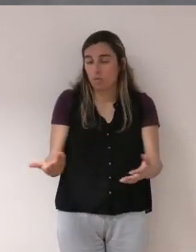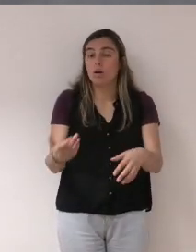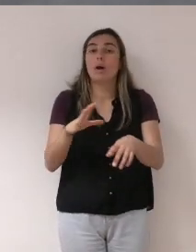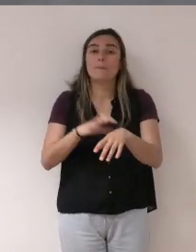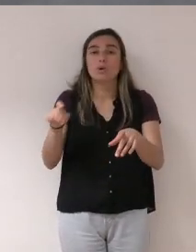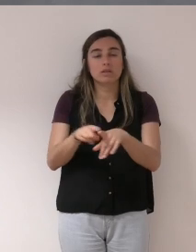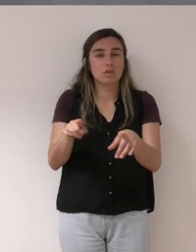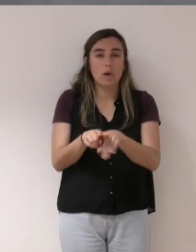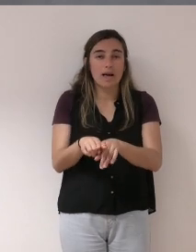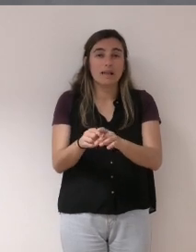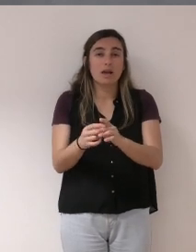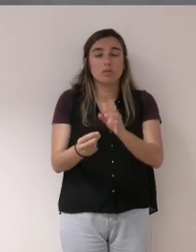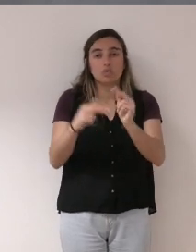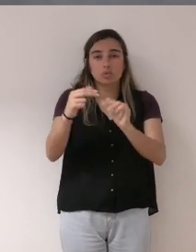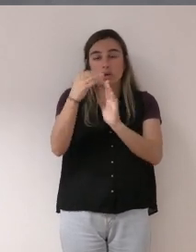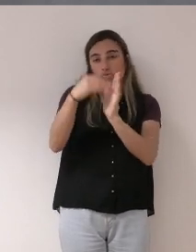construção narrativa,